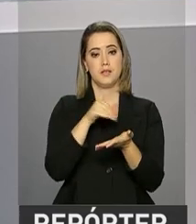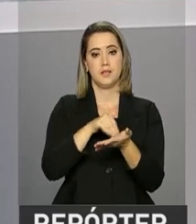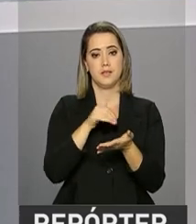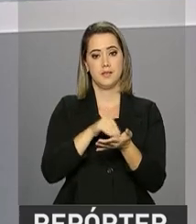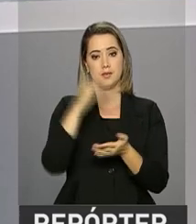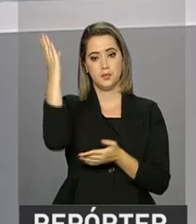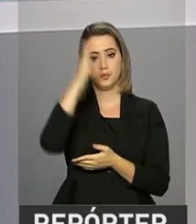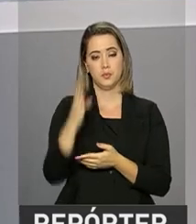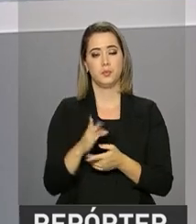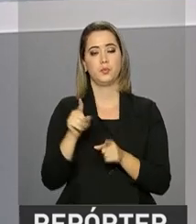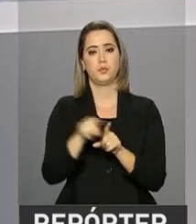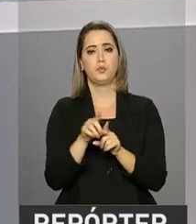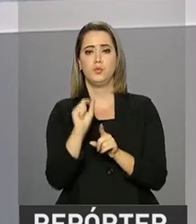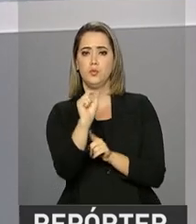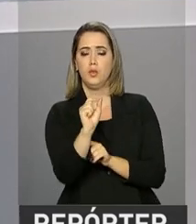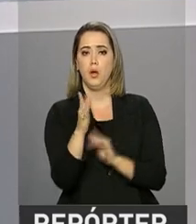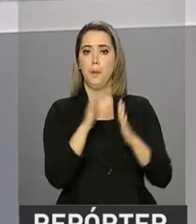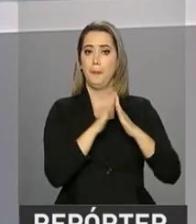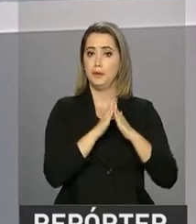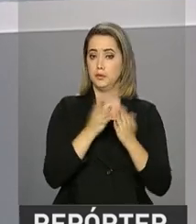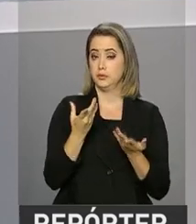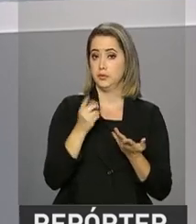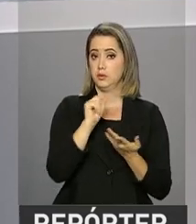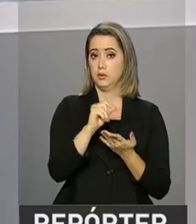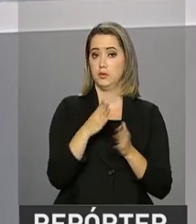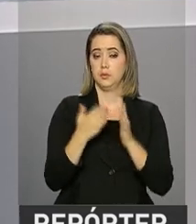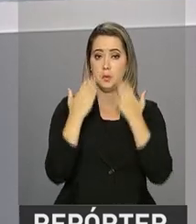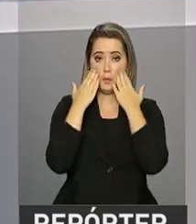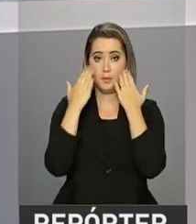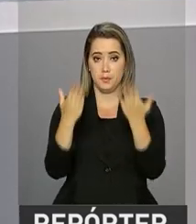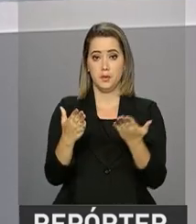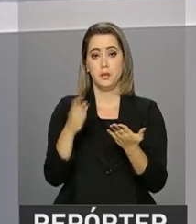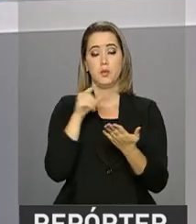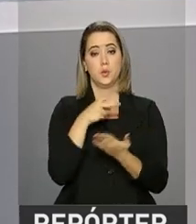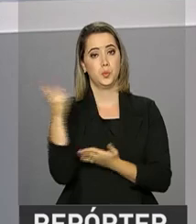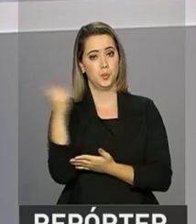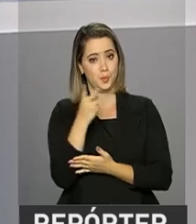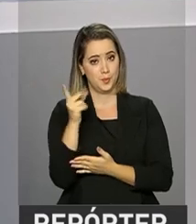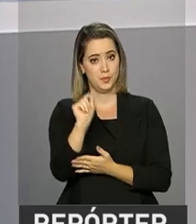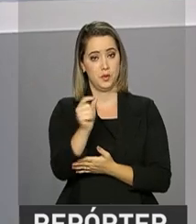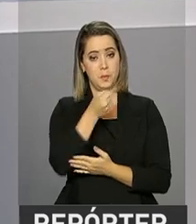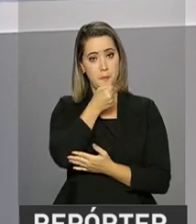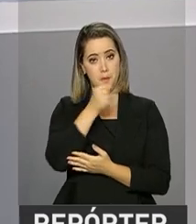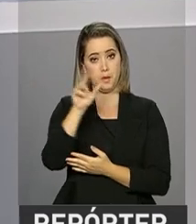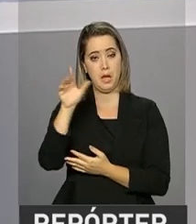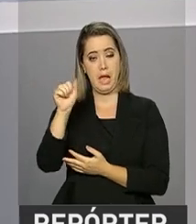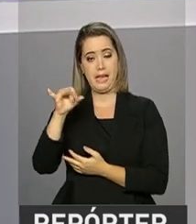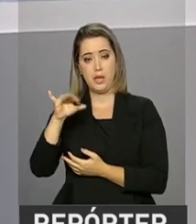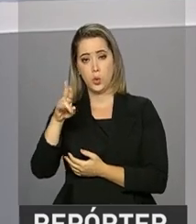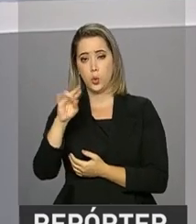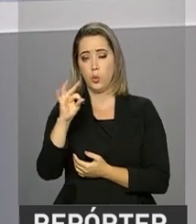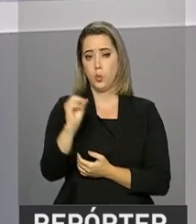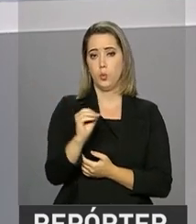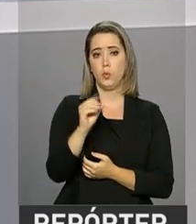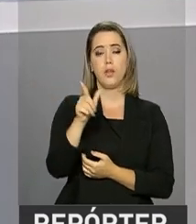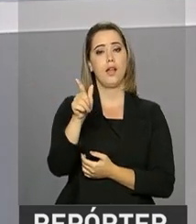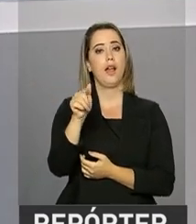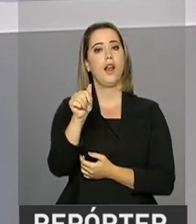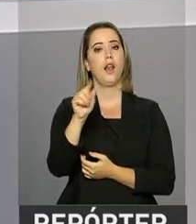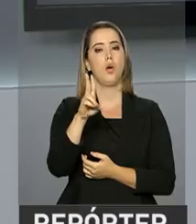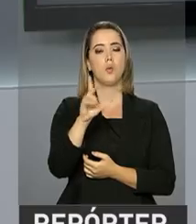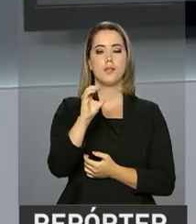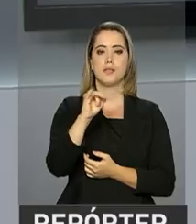Habitação, Henriqueta Arantes. Programa que tem a apresentação dos jornalistas Ayrton Medeiros e Gláucia